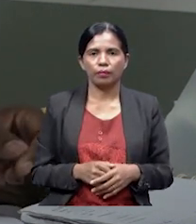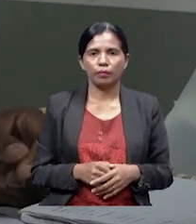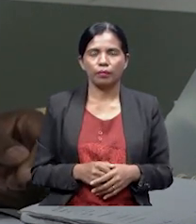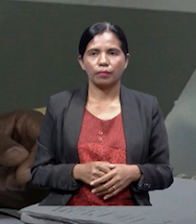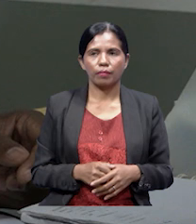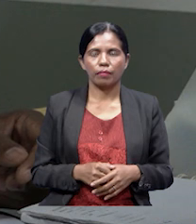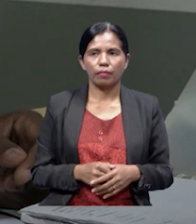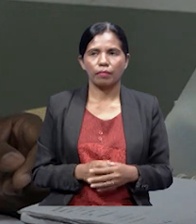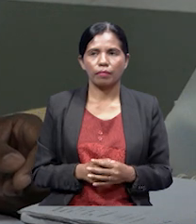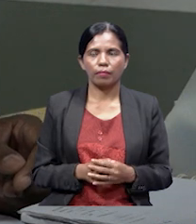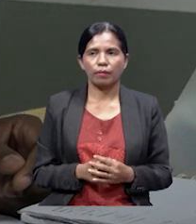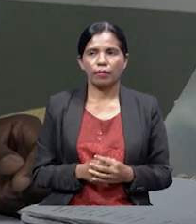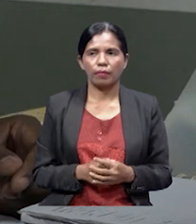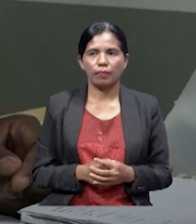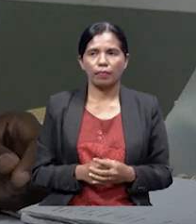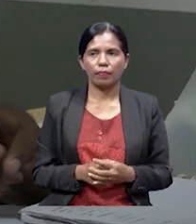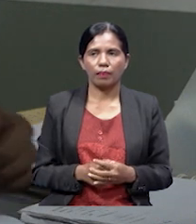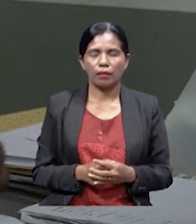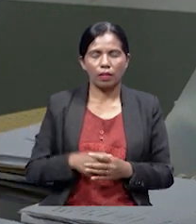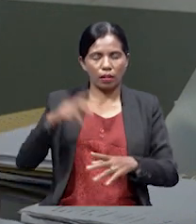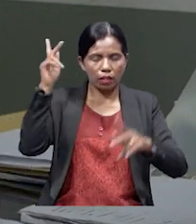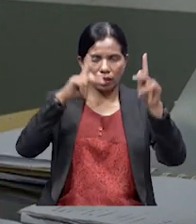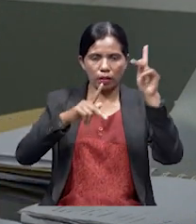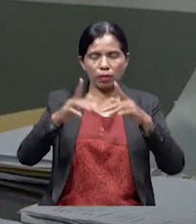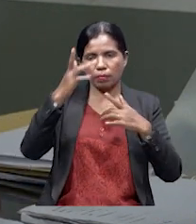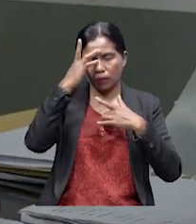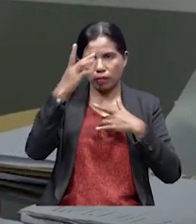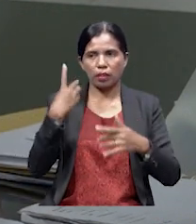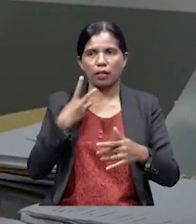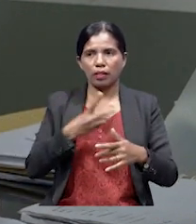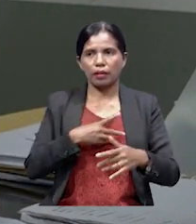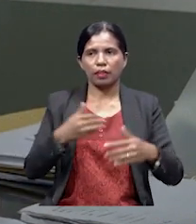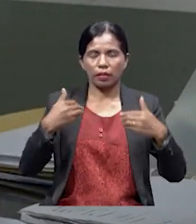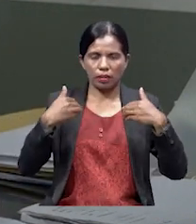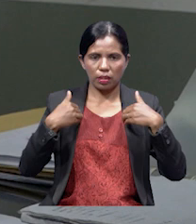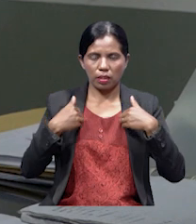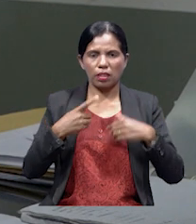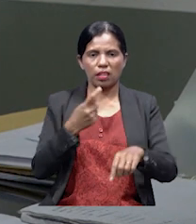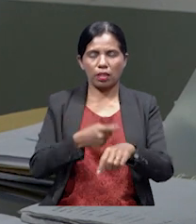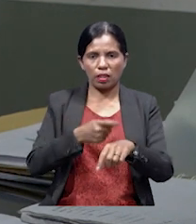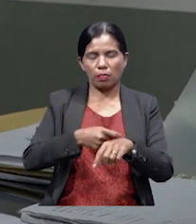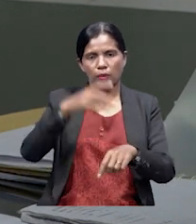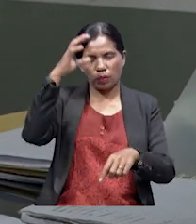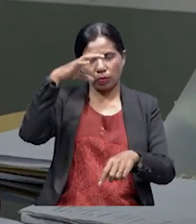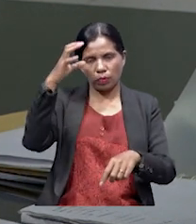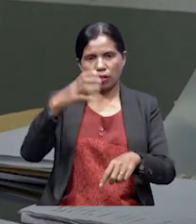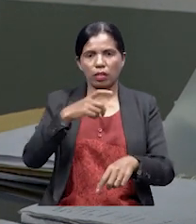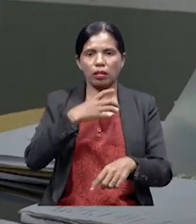causa a tu causa vamos lá cena dar uma ita ia clima situação clima agora dar